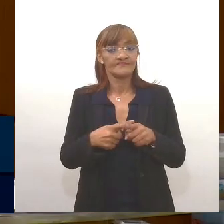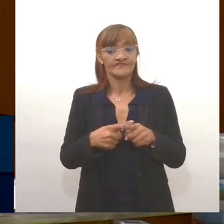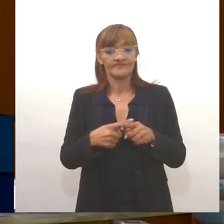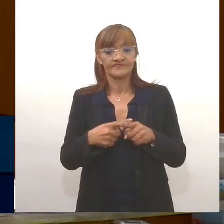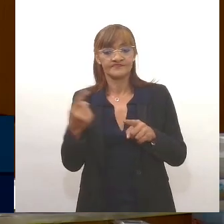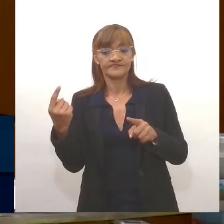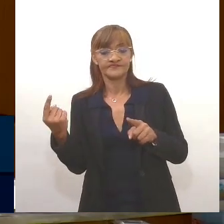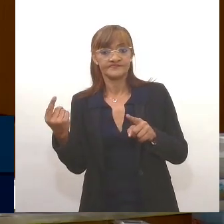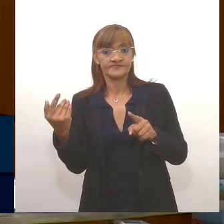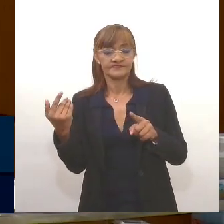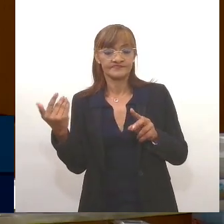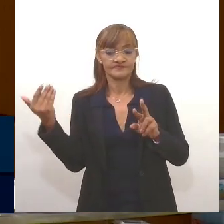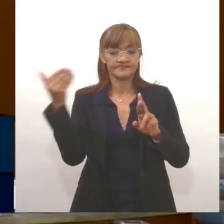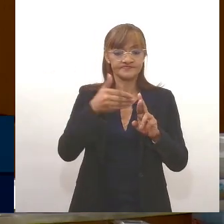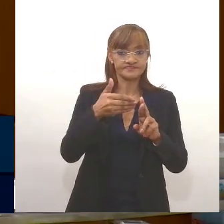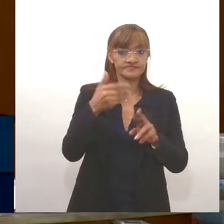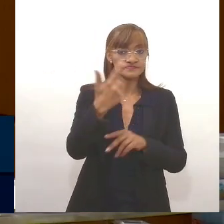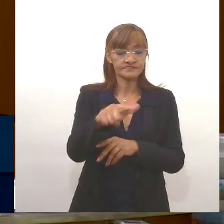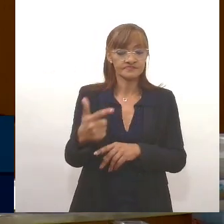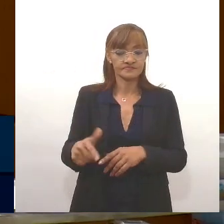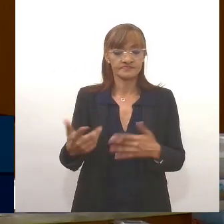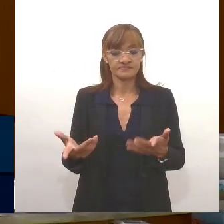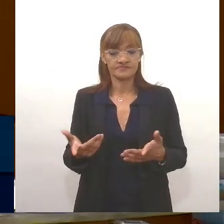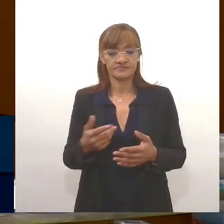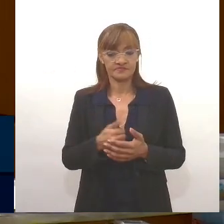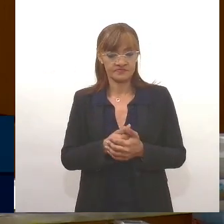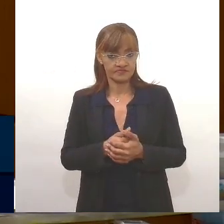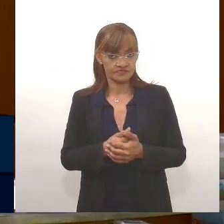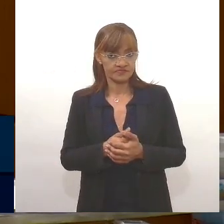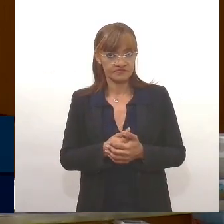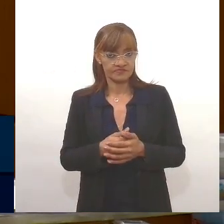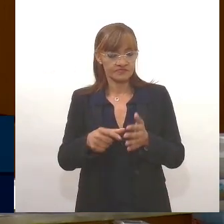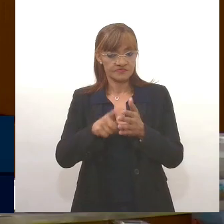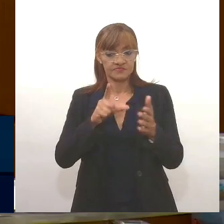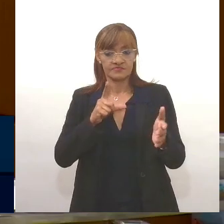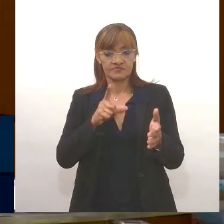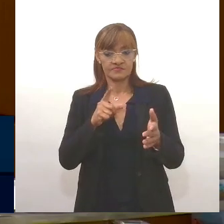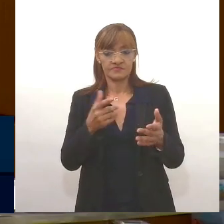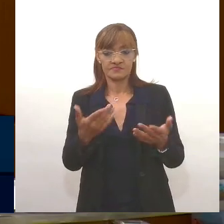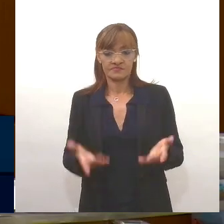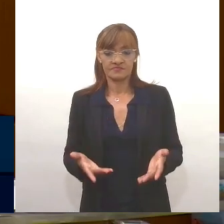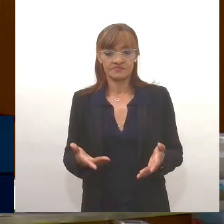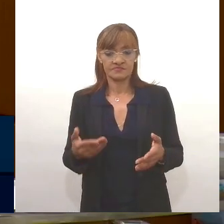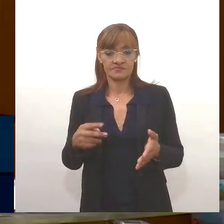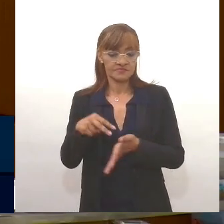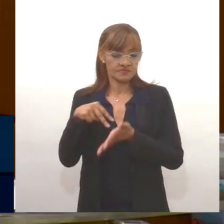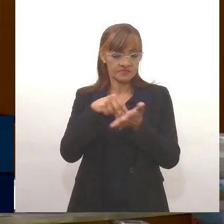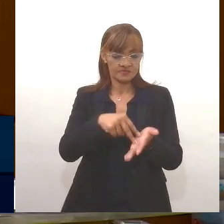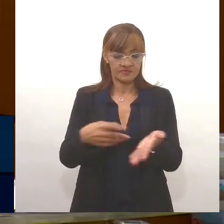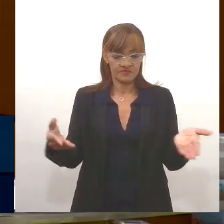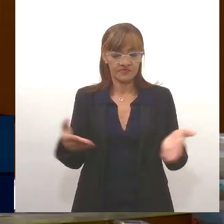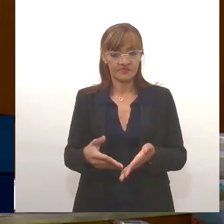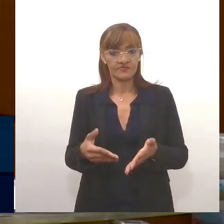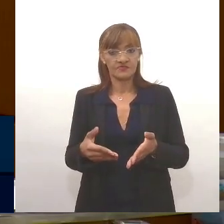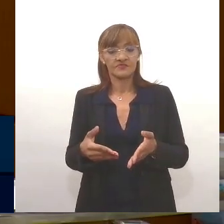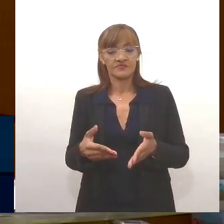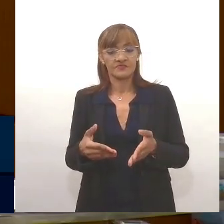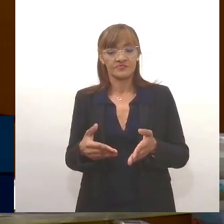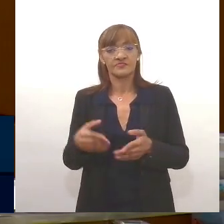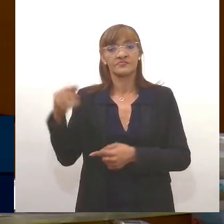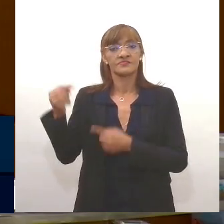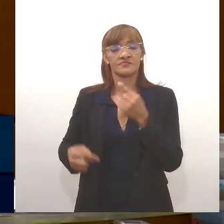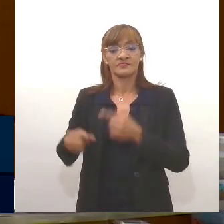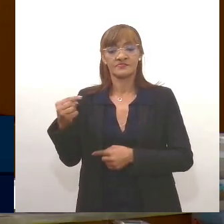nós pessoas lgbts ocupando espaços de poder principalmente na política então então Eh